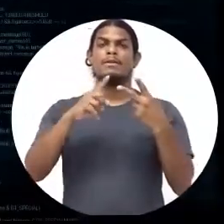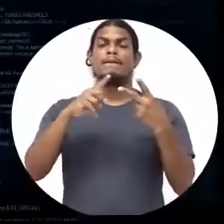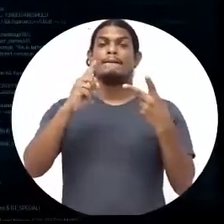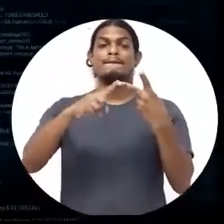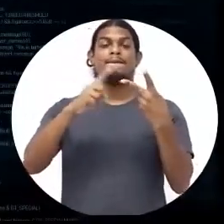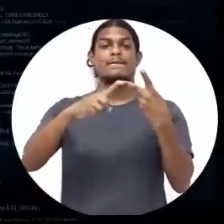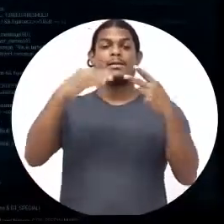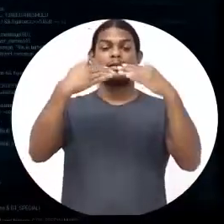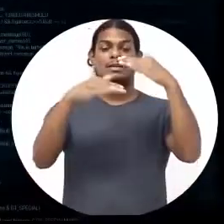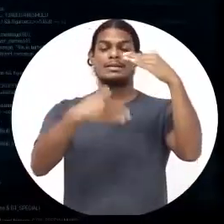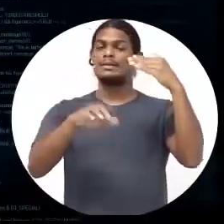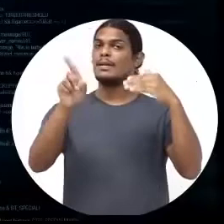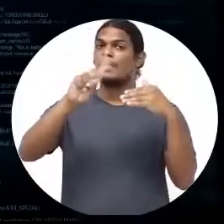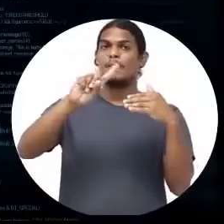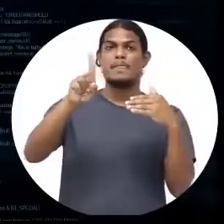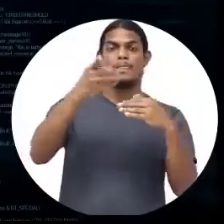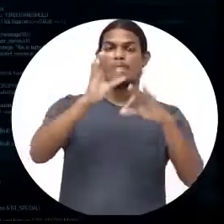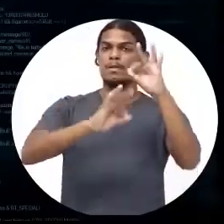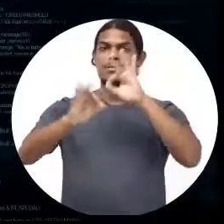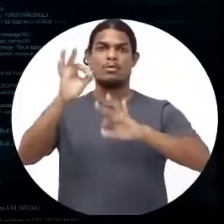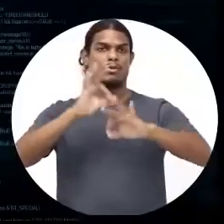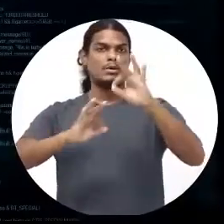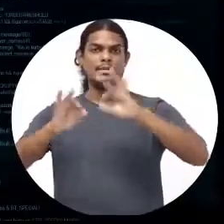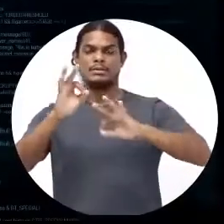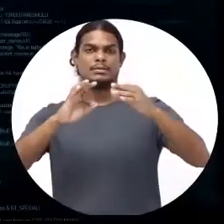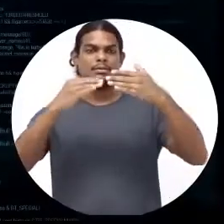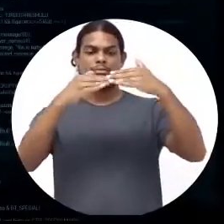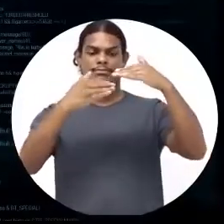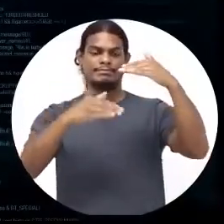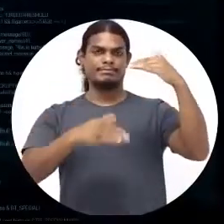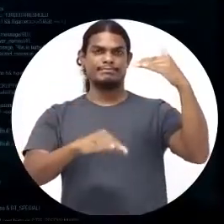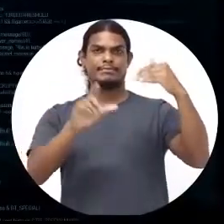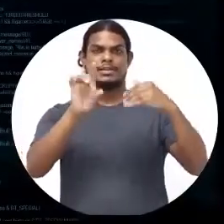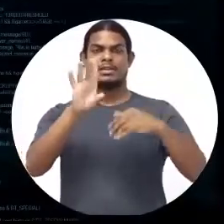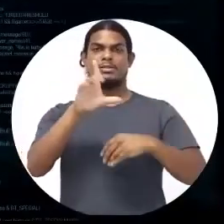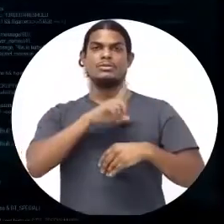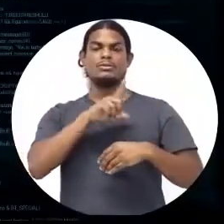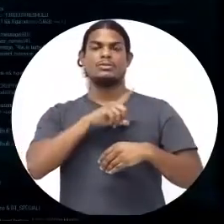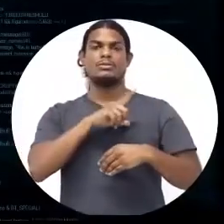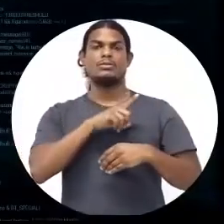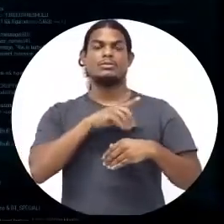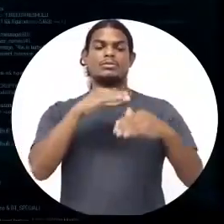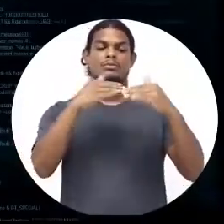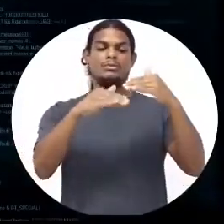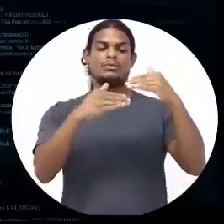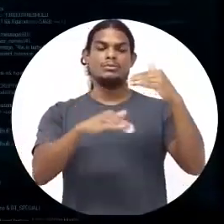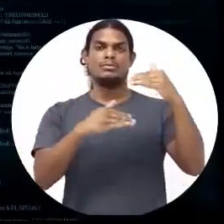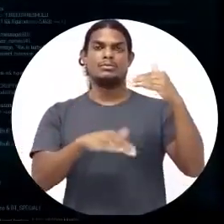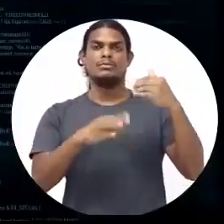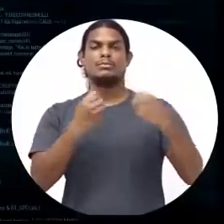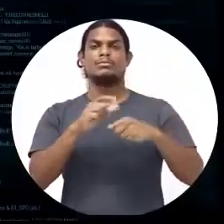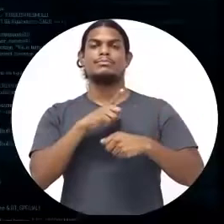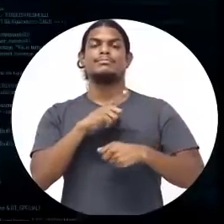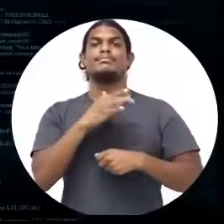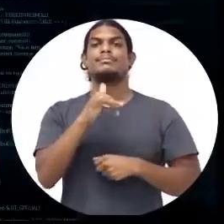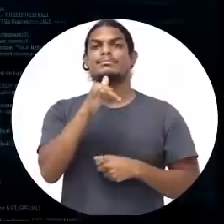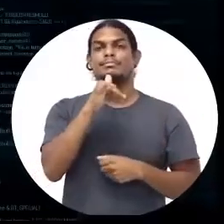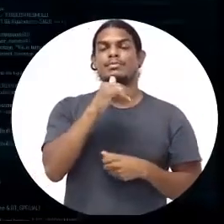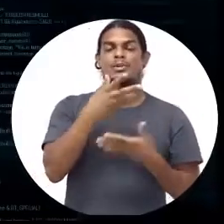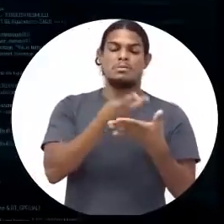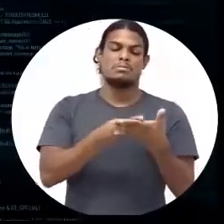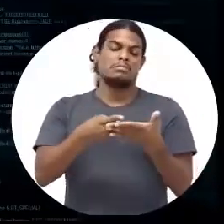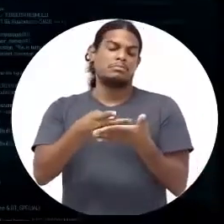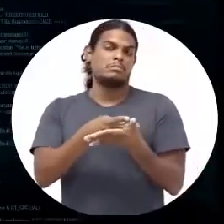não ordenada, ela vai ter apenas os pontos. Então, ela pode ter um determinado